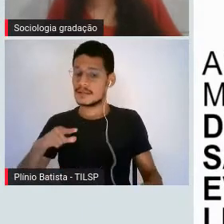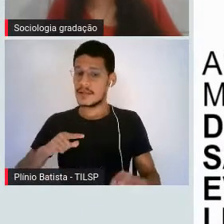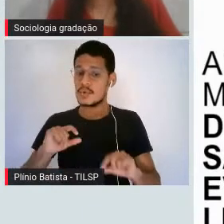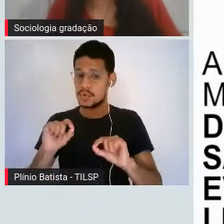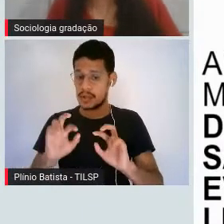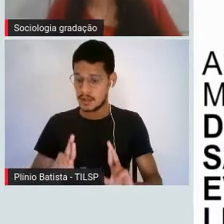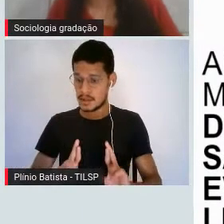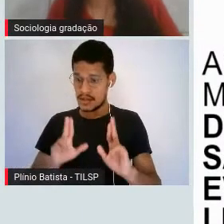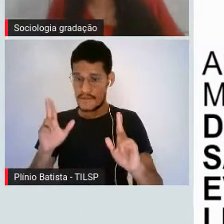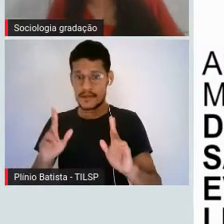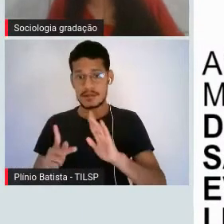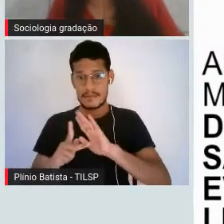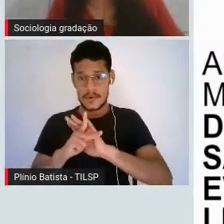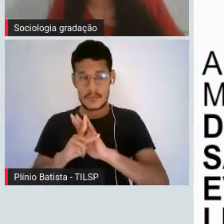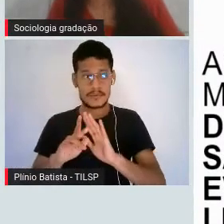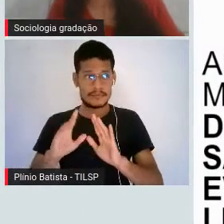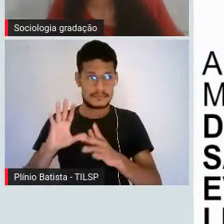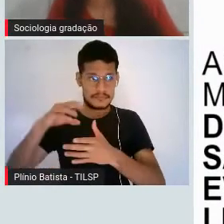sociedades